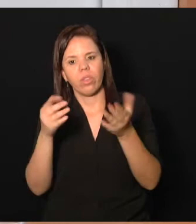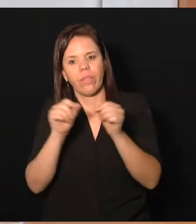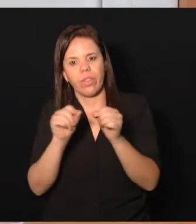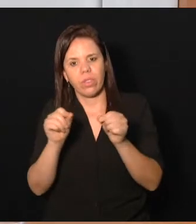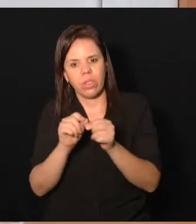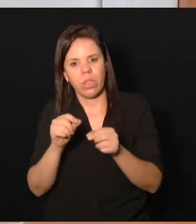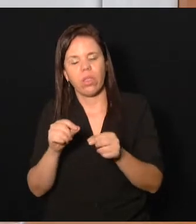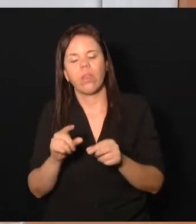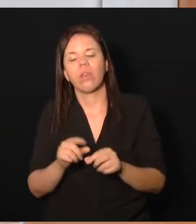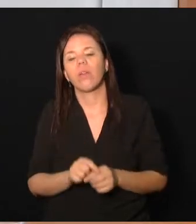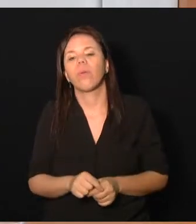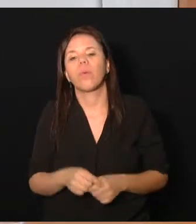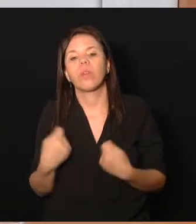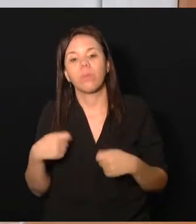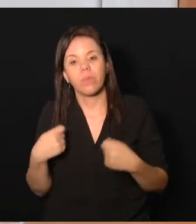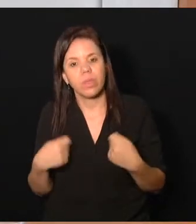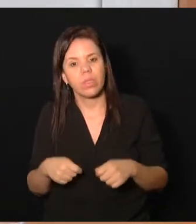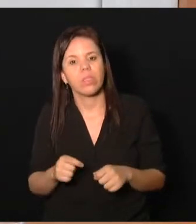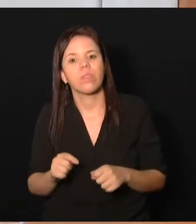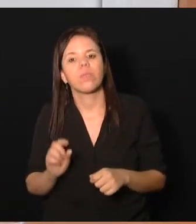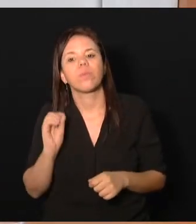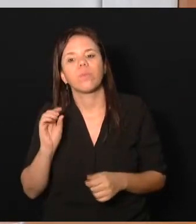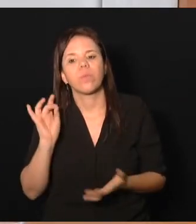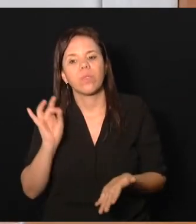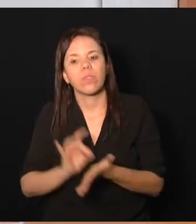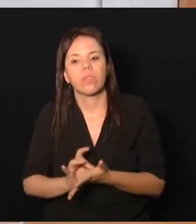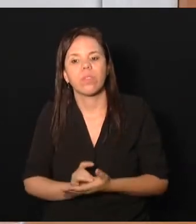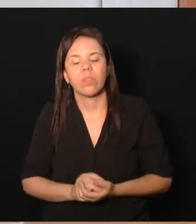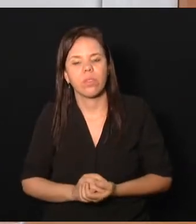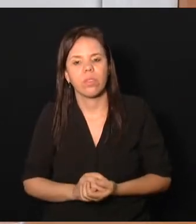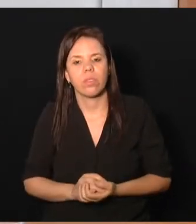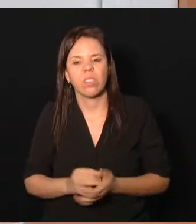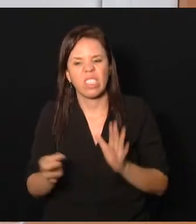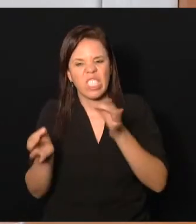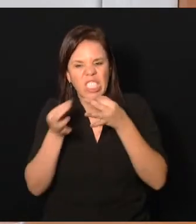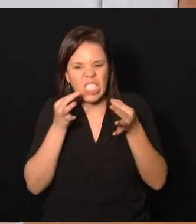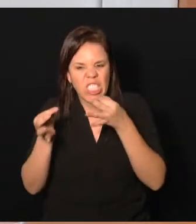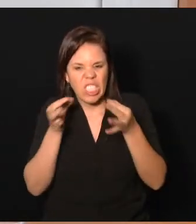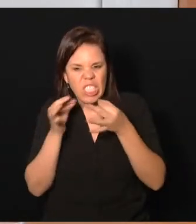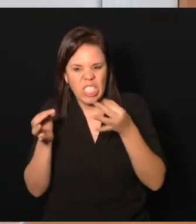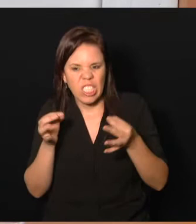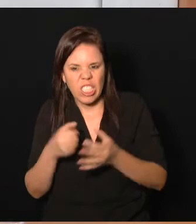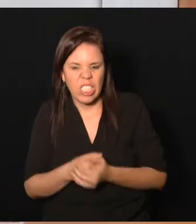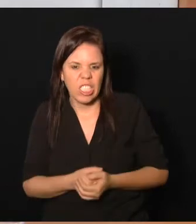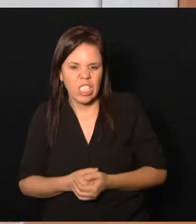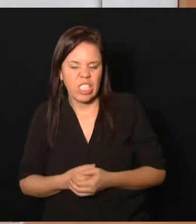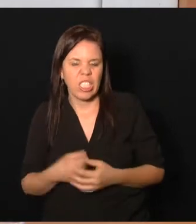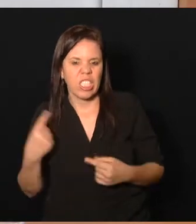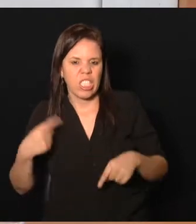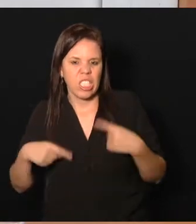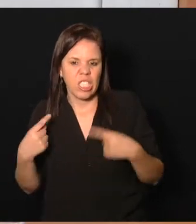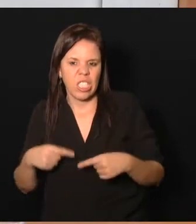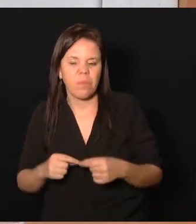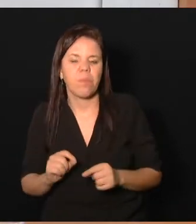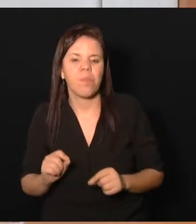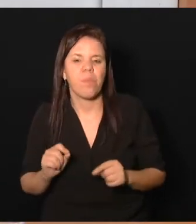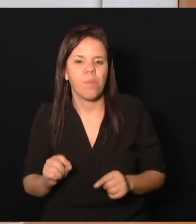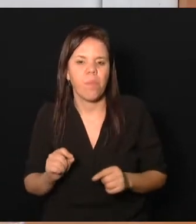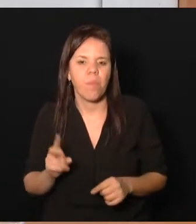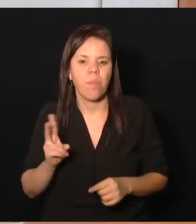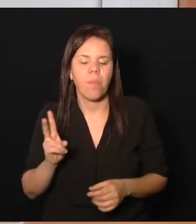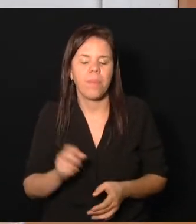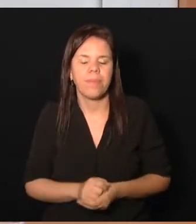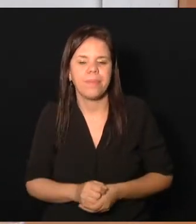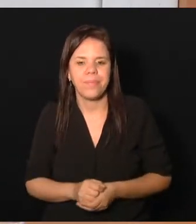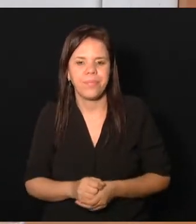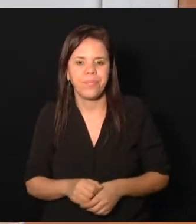o mínimo necessário, o mínimo existencial. A crítica, e hoje a política ela é colocada sempre